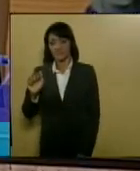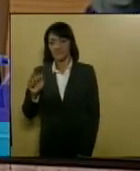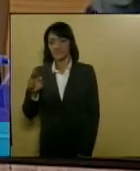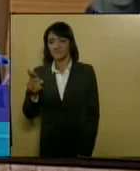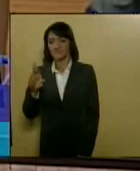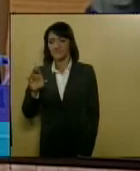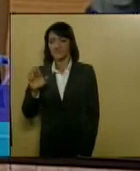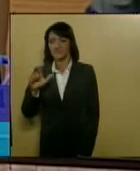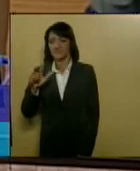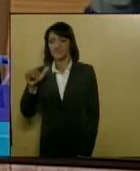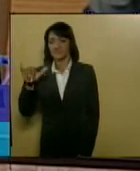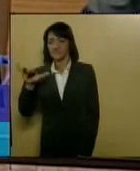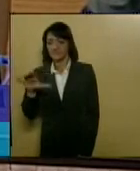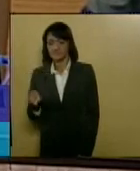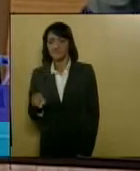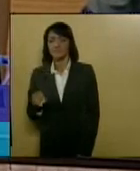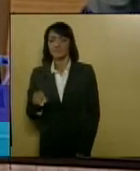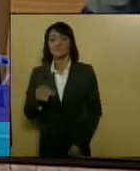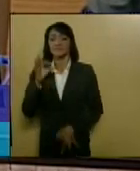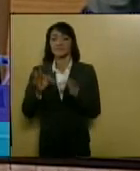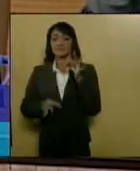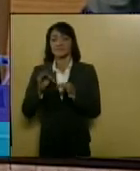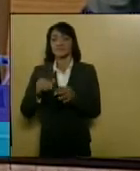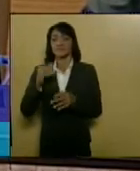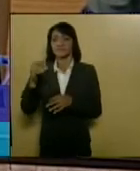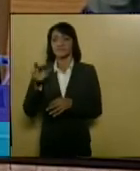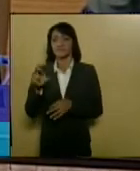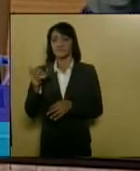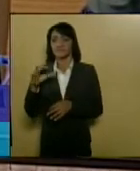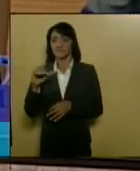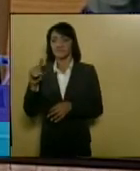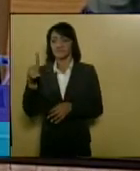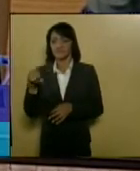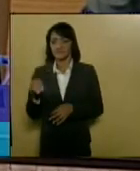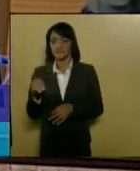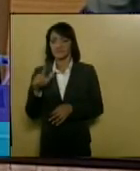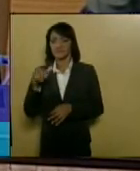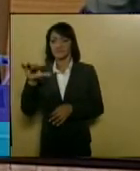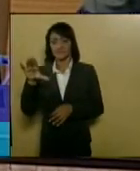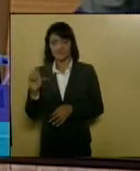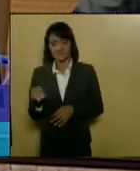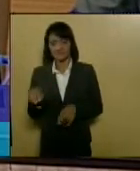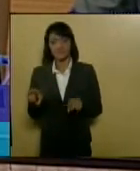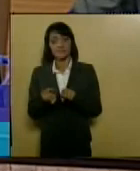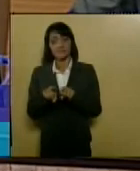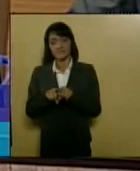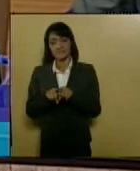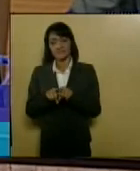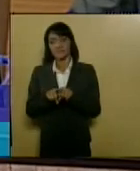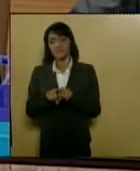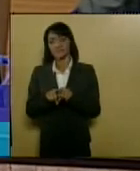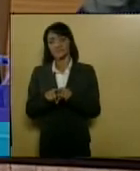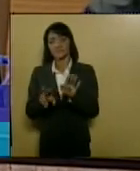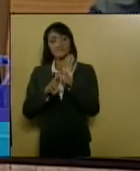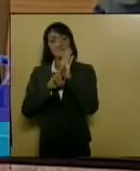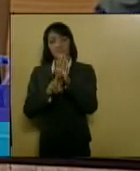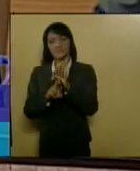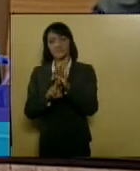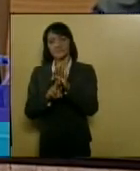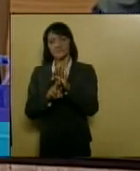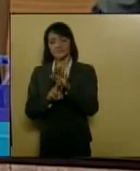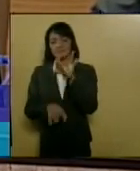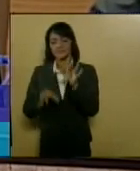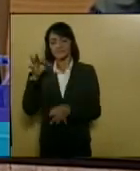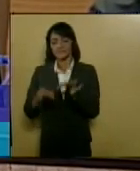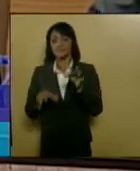Caçadores, o desembargador Ricardo Múcio, presidente do Tribunal Regional Eleitoral de Sergipe, e representando o Tribunal